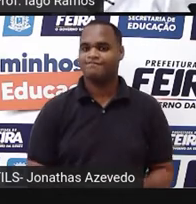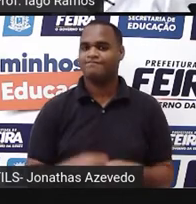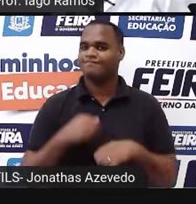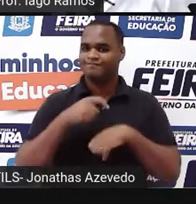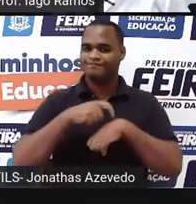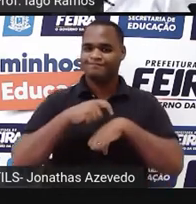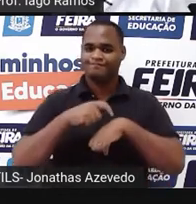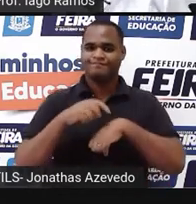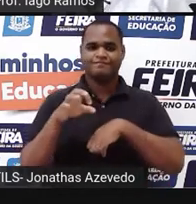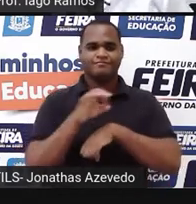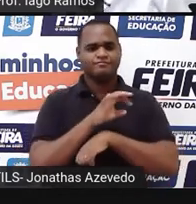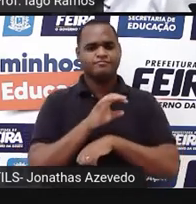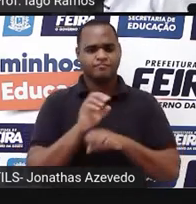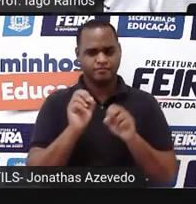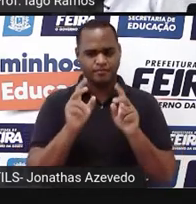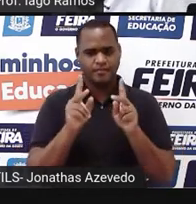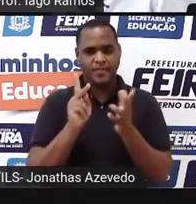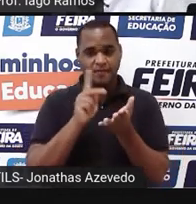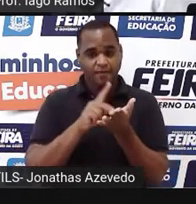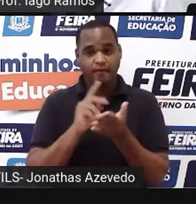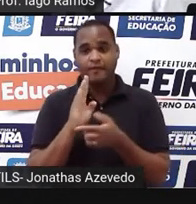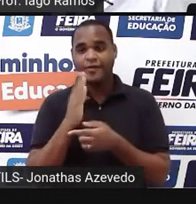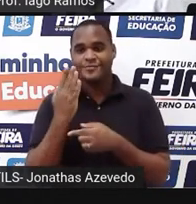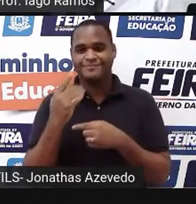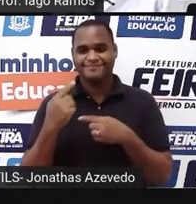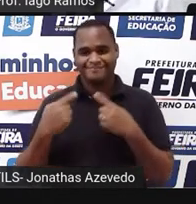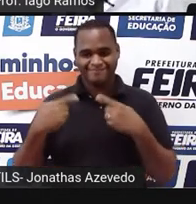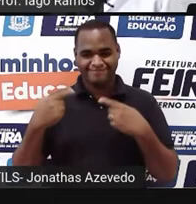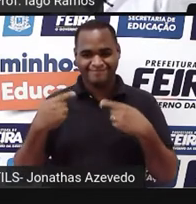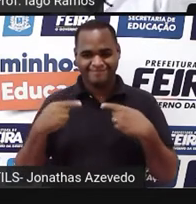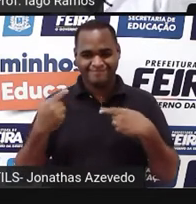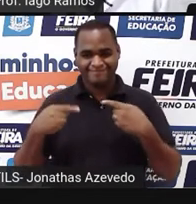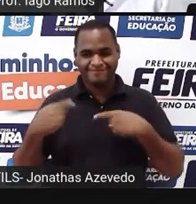Bom, e aí? Verdadeiro ou falso?